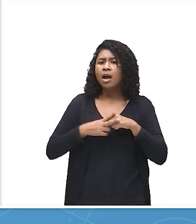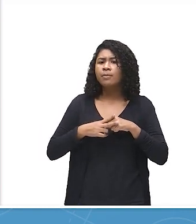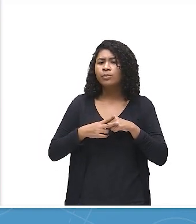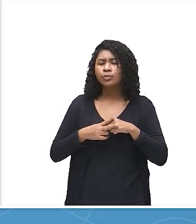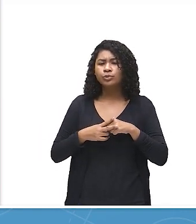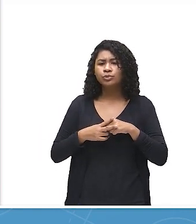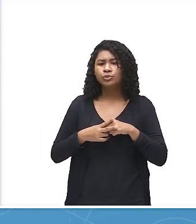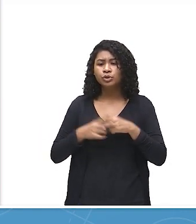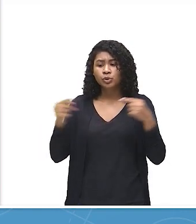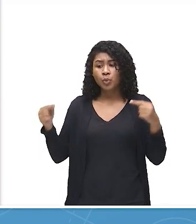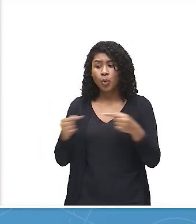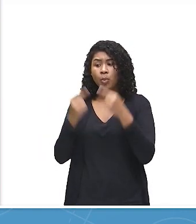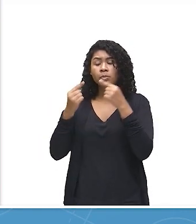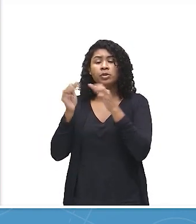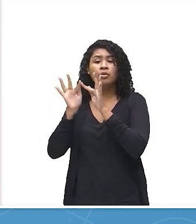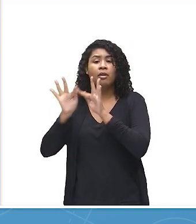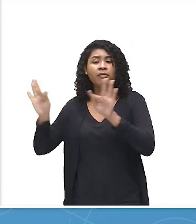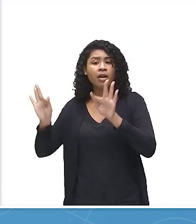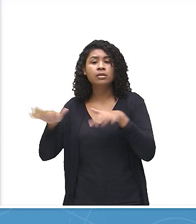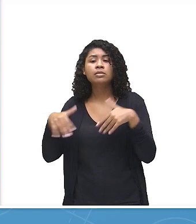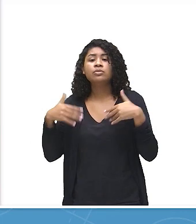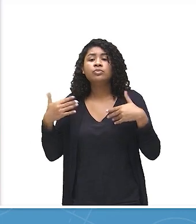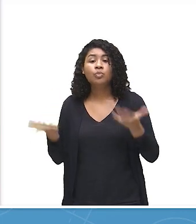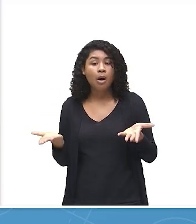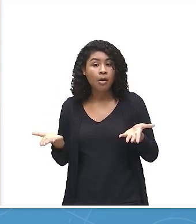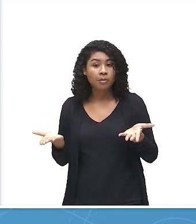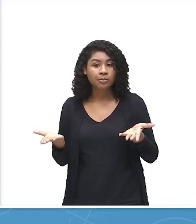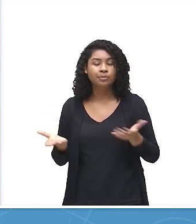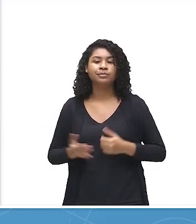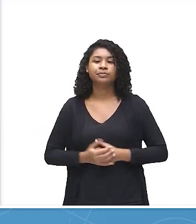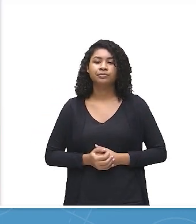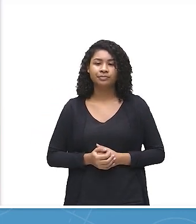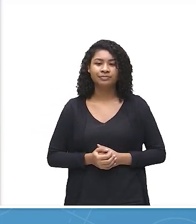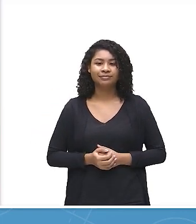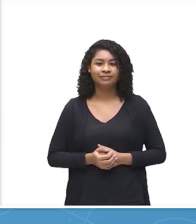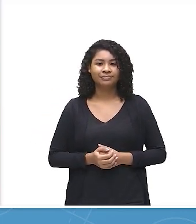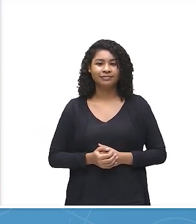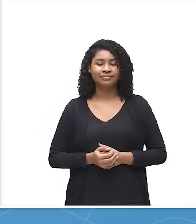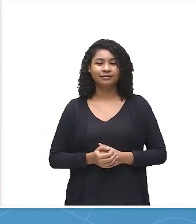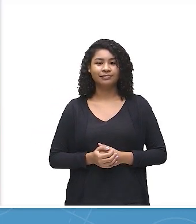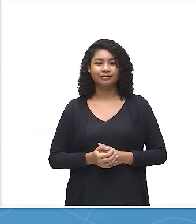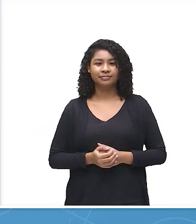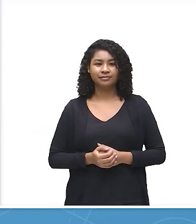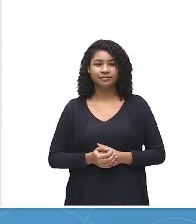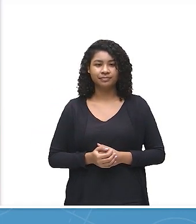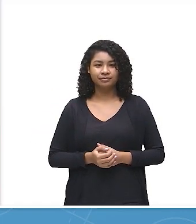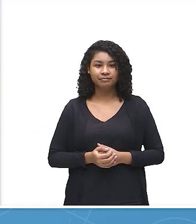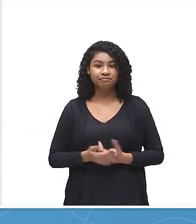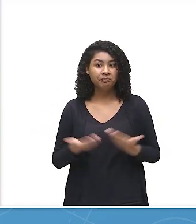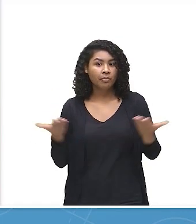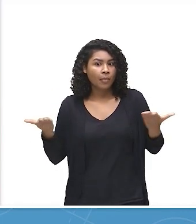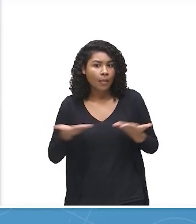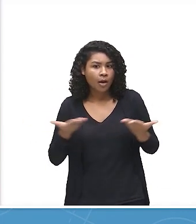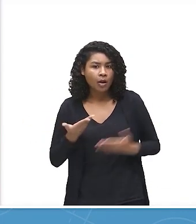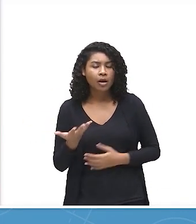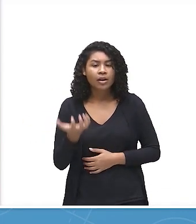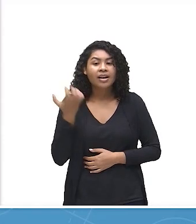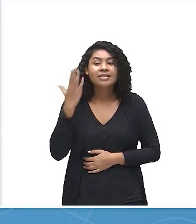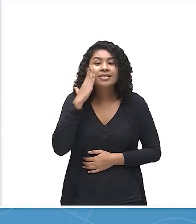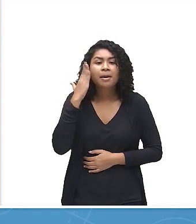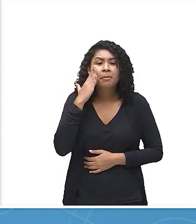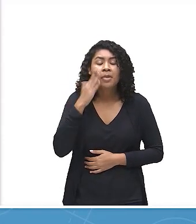up. As seguintes alternativas, vamos para a letra A. Go to school. Letter